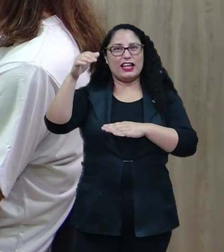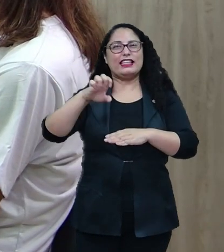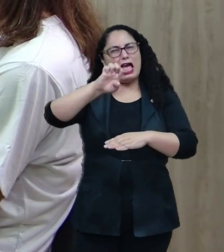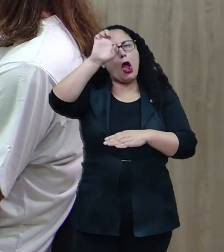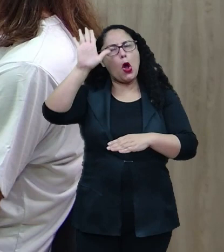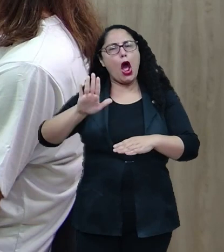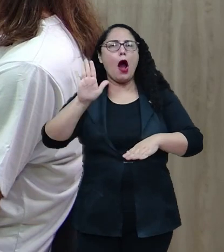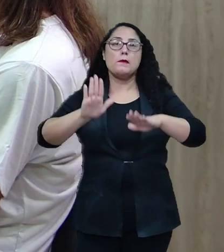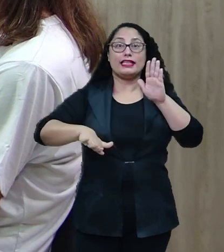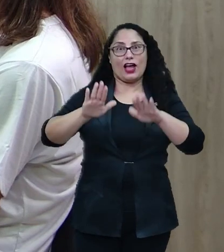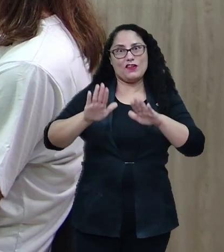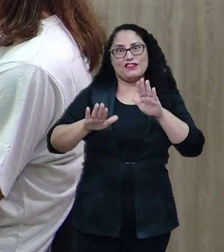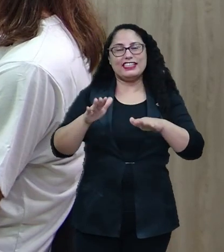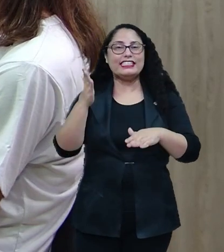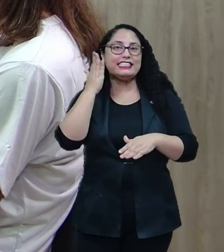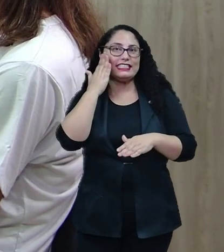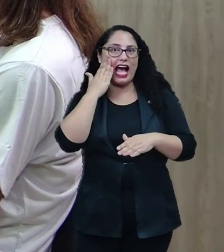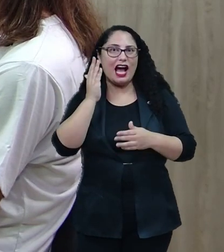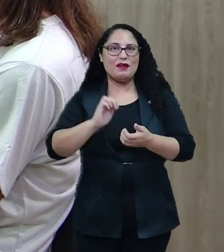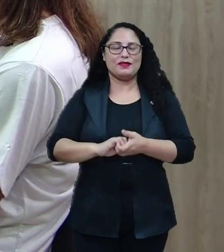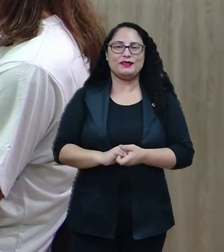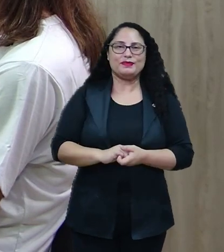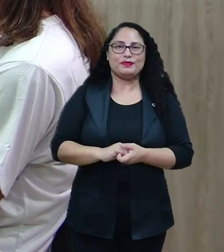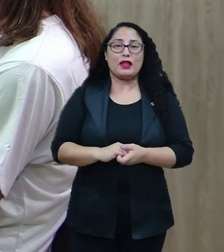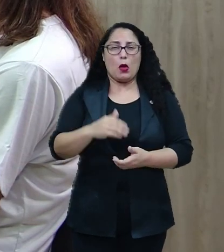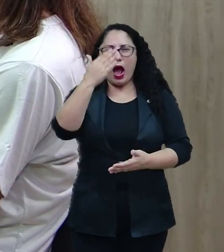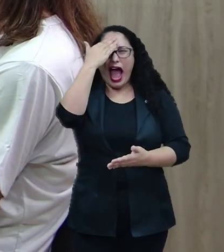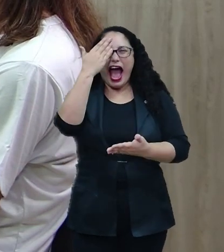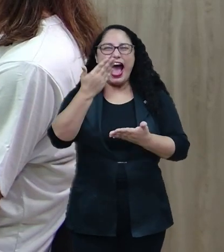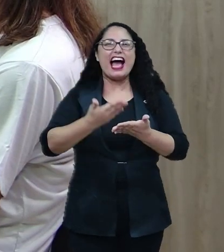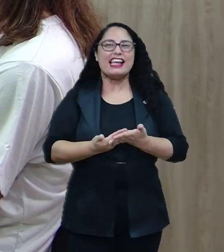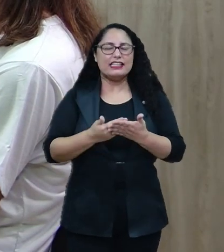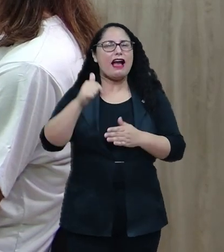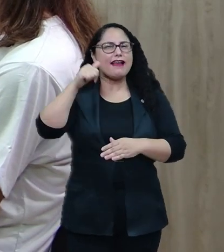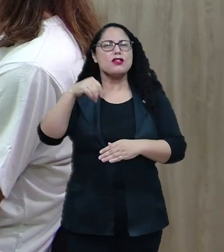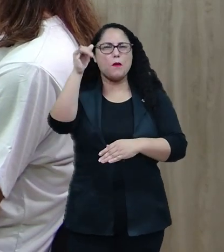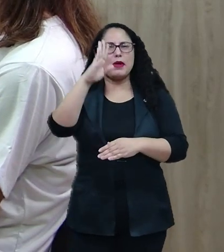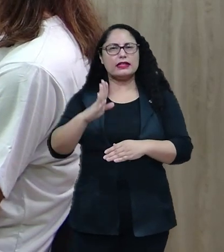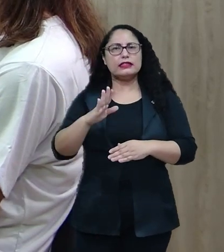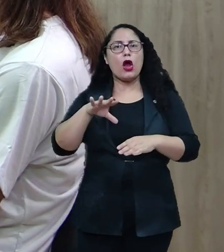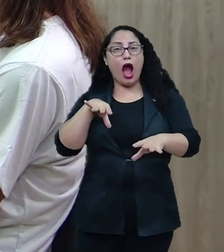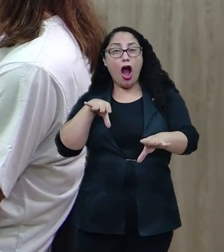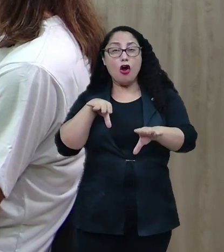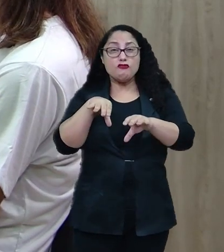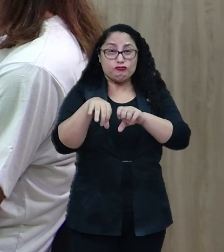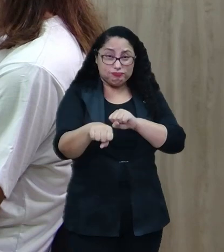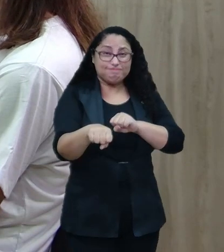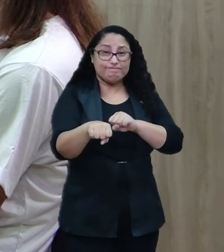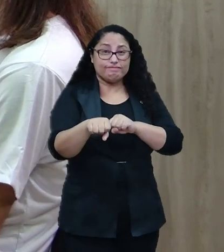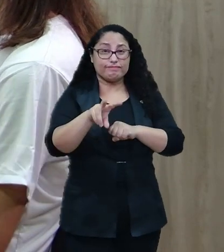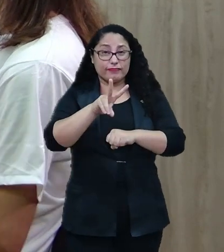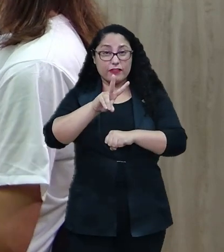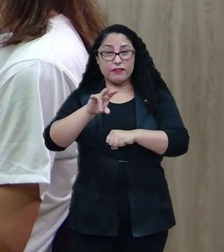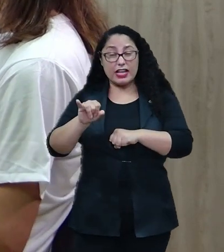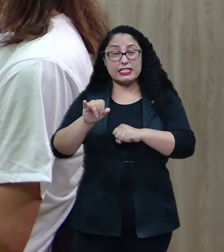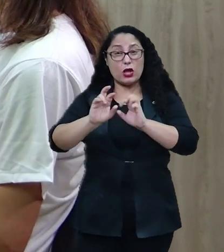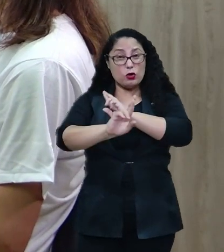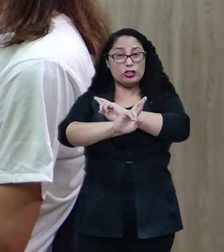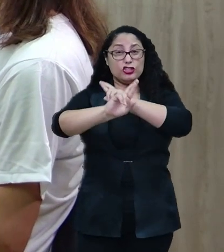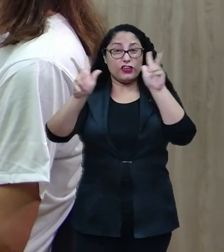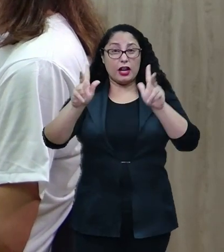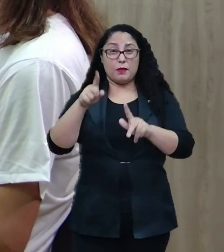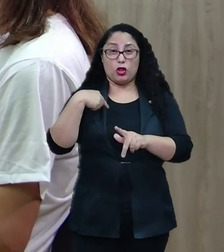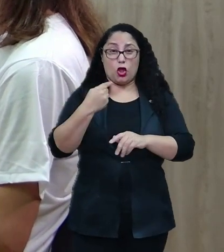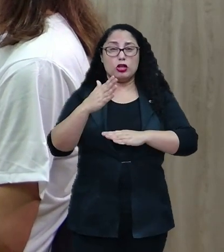Europa talvez, quem sabe. E assim, eu acredito que aqui no Brasil essa formação ela vai ser um diferencial para a